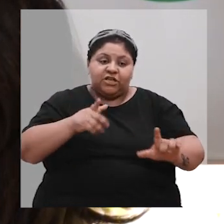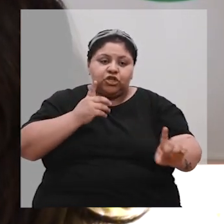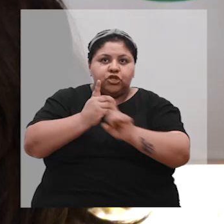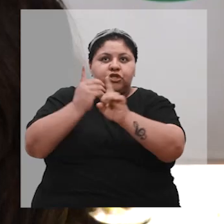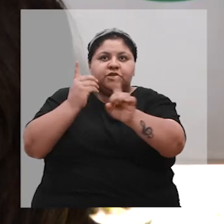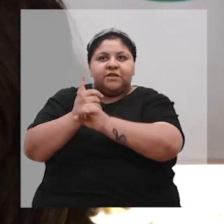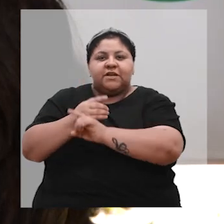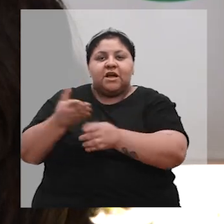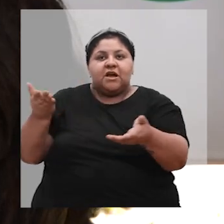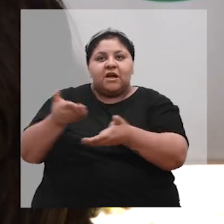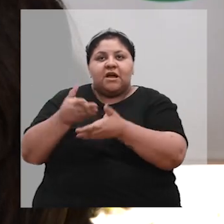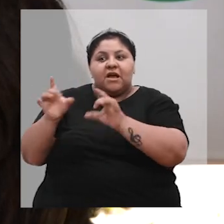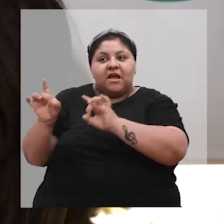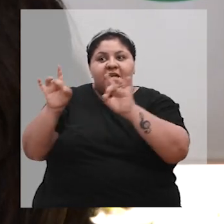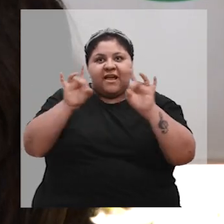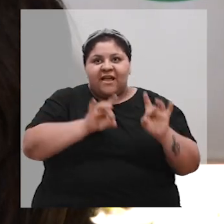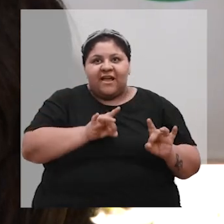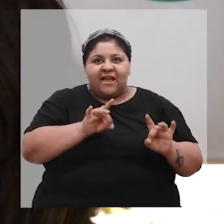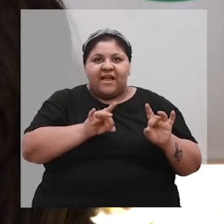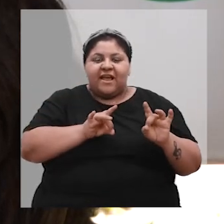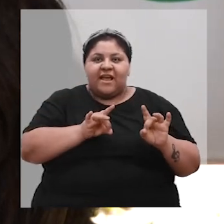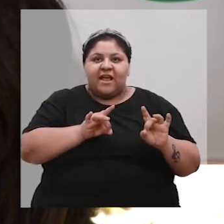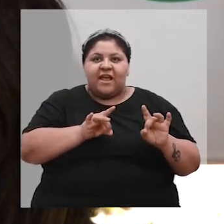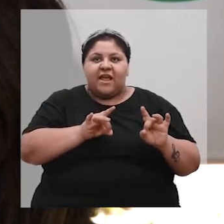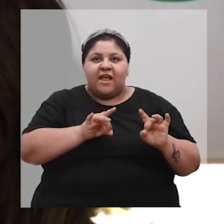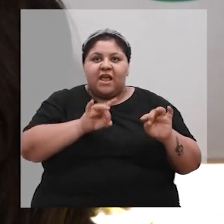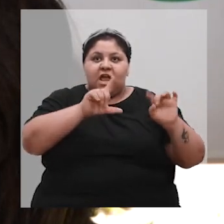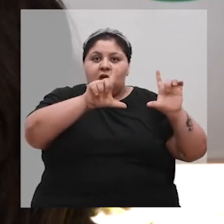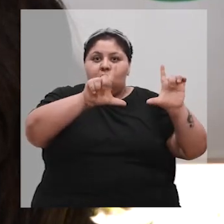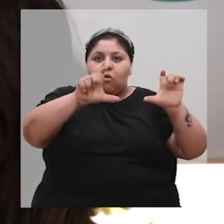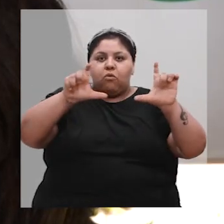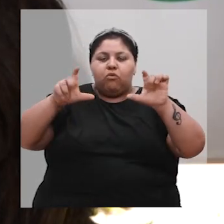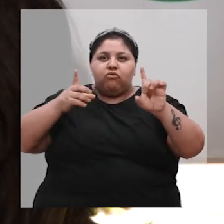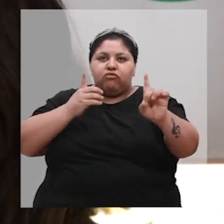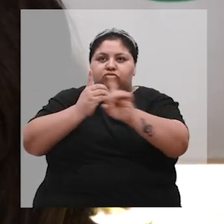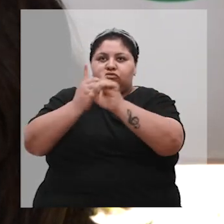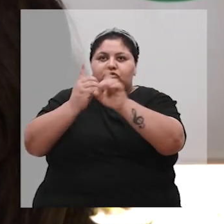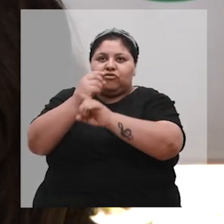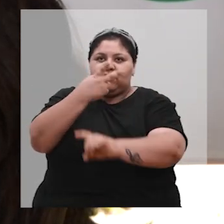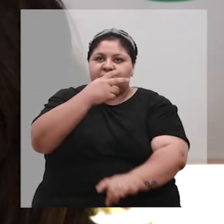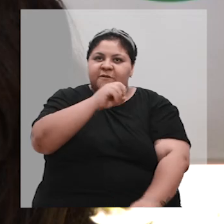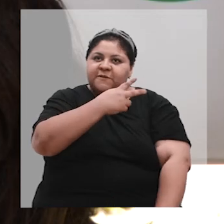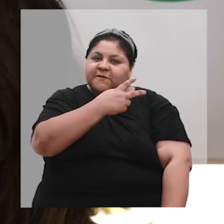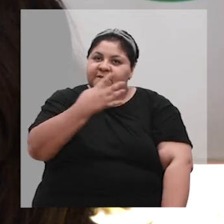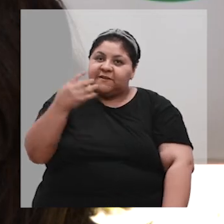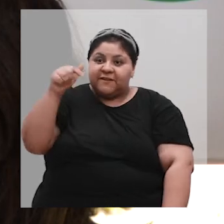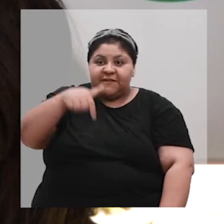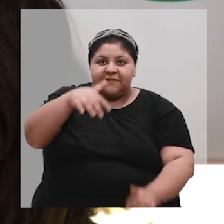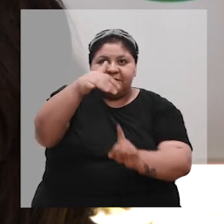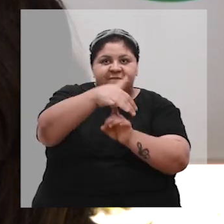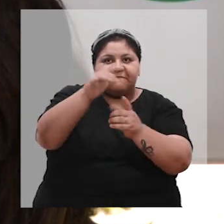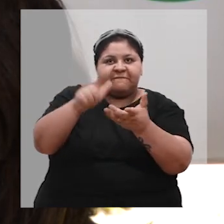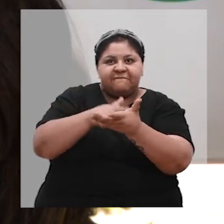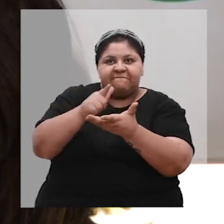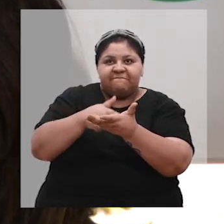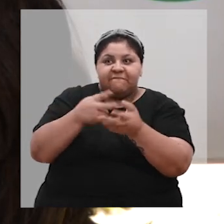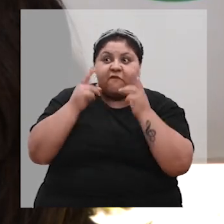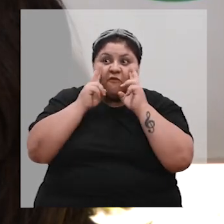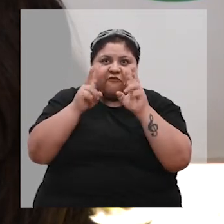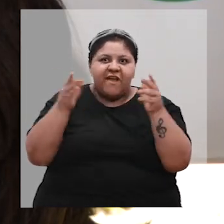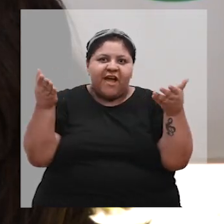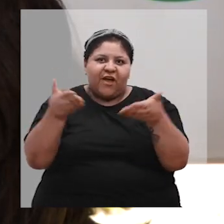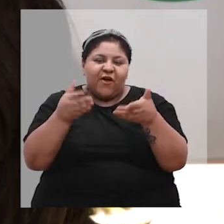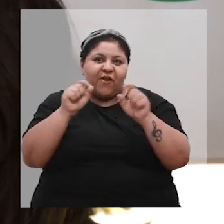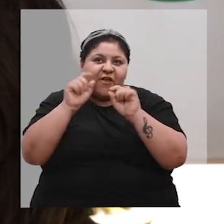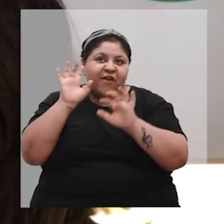de encontros, vamos acompanhar algumas imagens desse encontro de 2024 aqui na Feira do Livro.